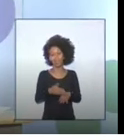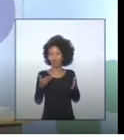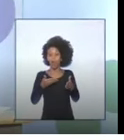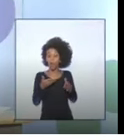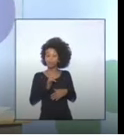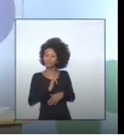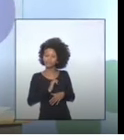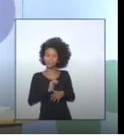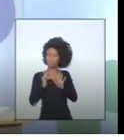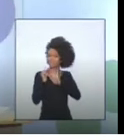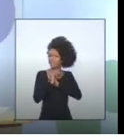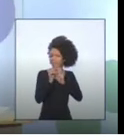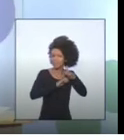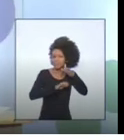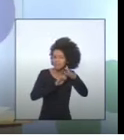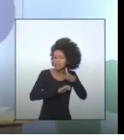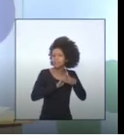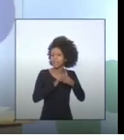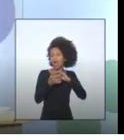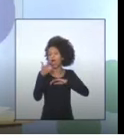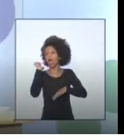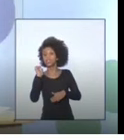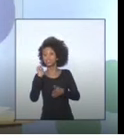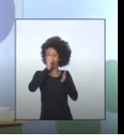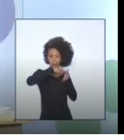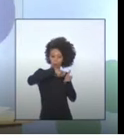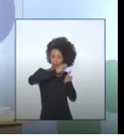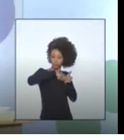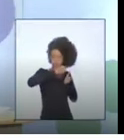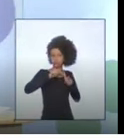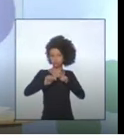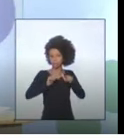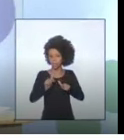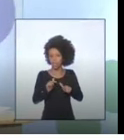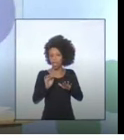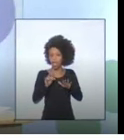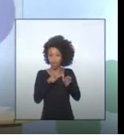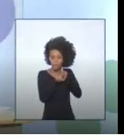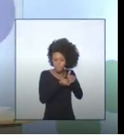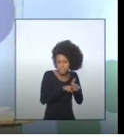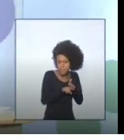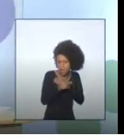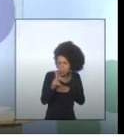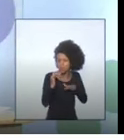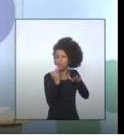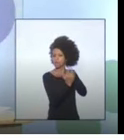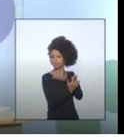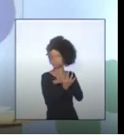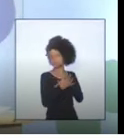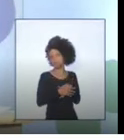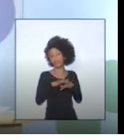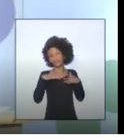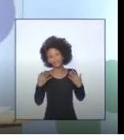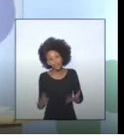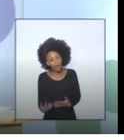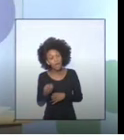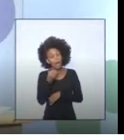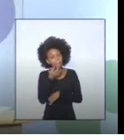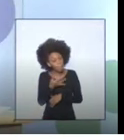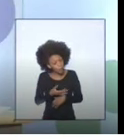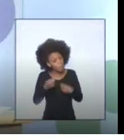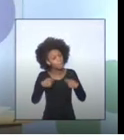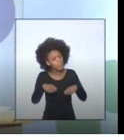empresas, antes de fazer qualquer contrato de trabalho, ela vai olhar, então, para a sua rede social. Então, ter um bom comportamento